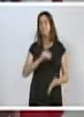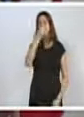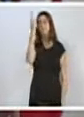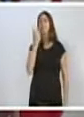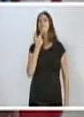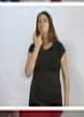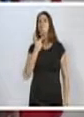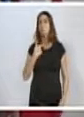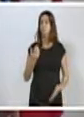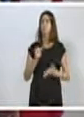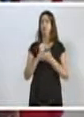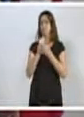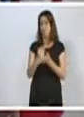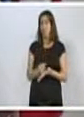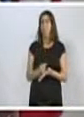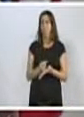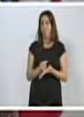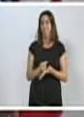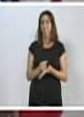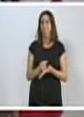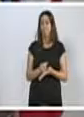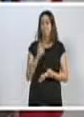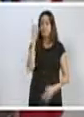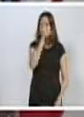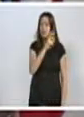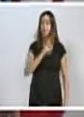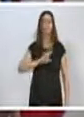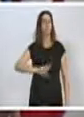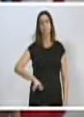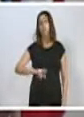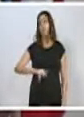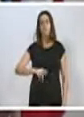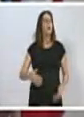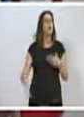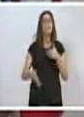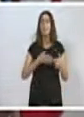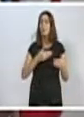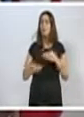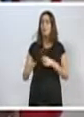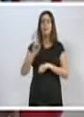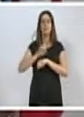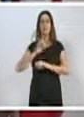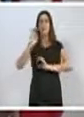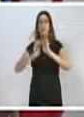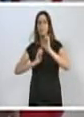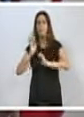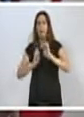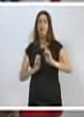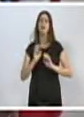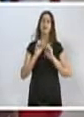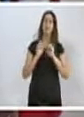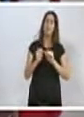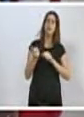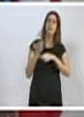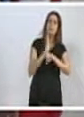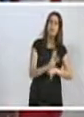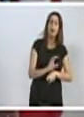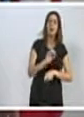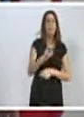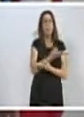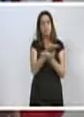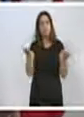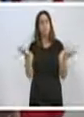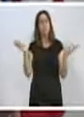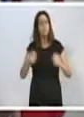ajudarem. Não é difícil qualquer empresário querer colaborar, ou qualquer um de vocês querer